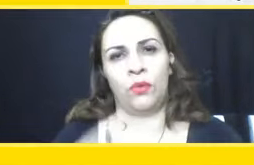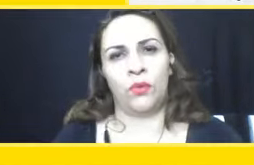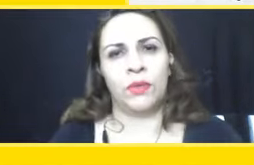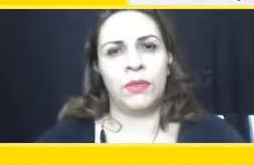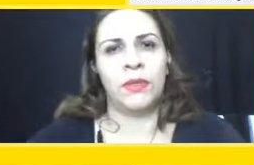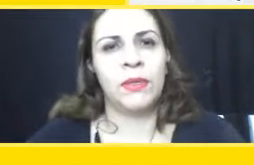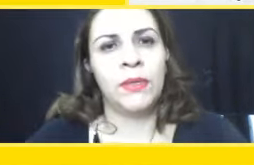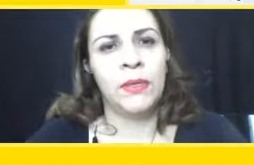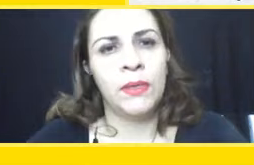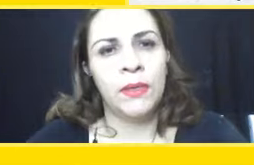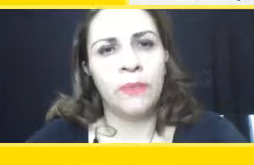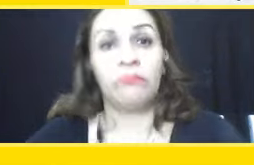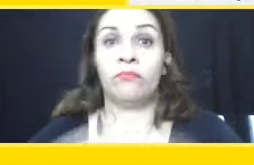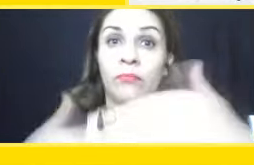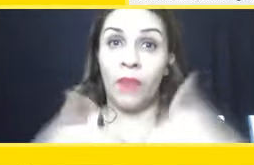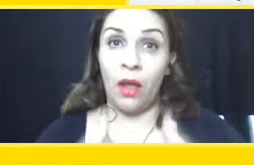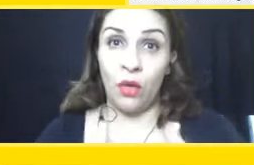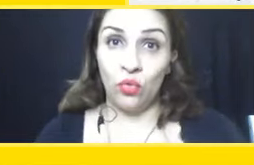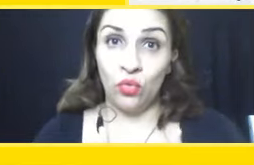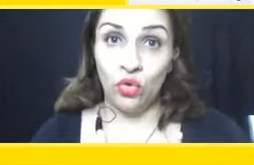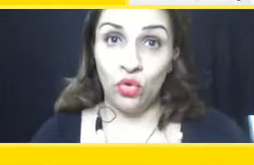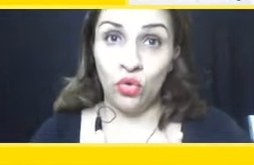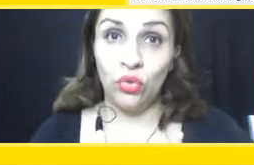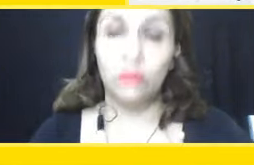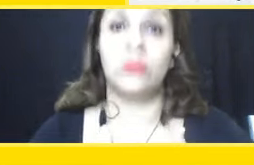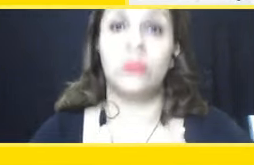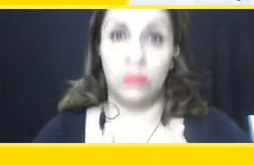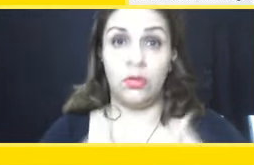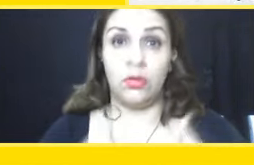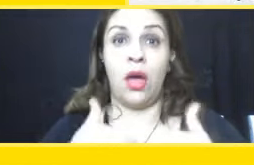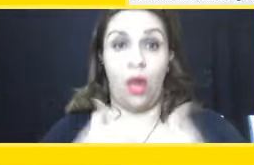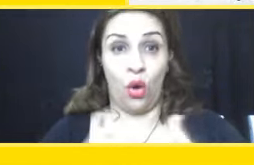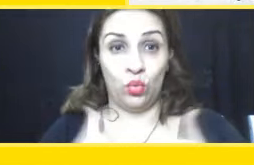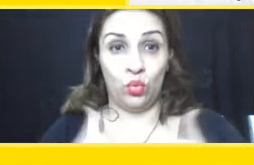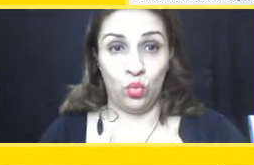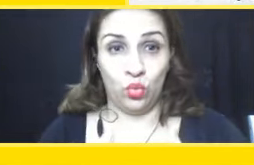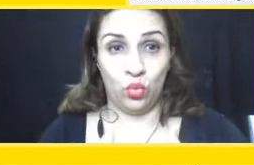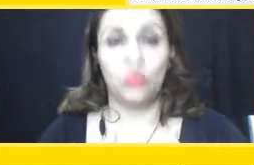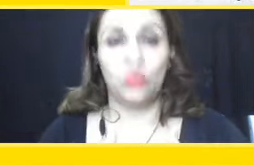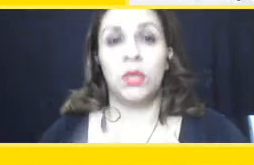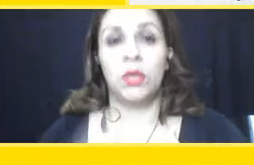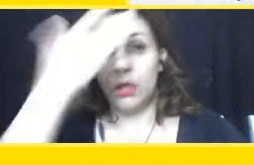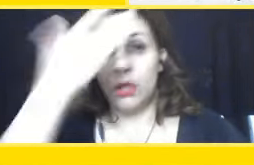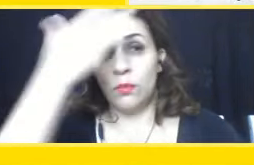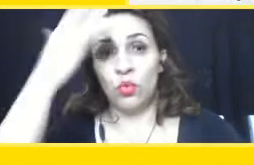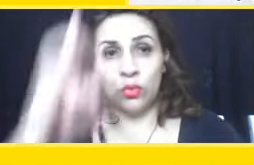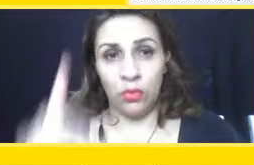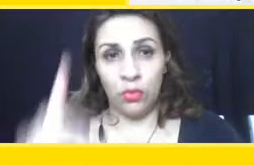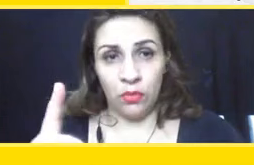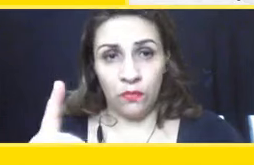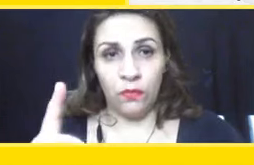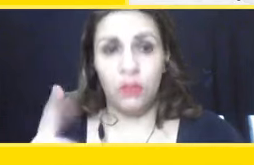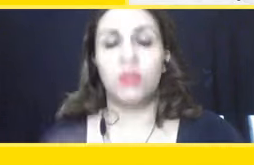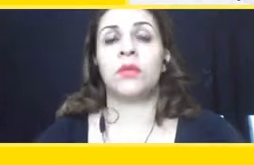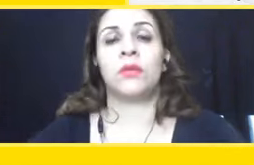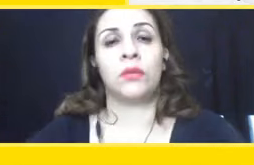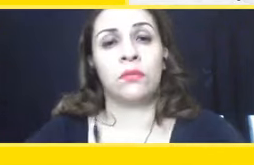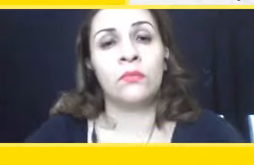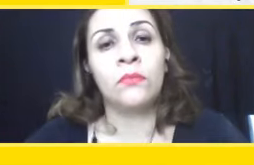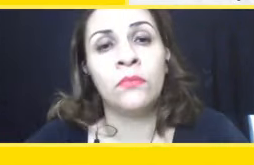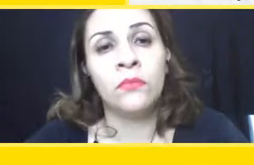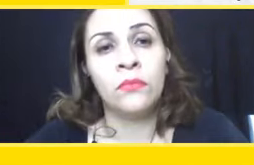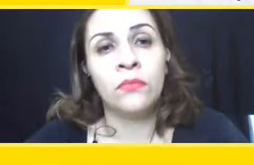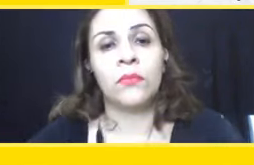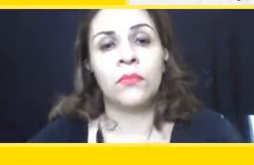é aonde entram os autistas, porque o Exatamente. autista é pessoa com deficiência. Então era isso Exatamente. que a gente ia